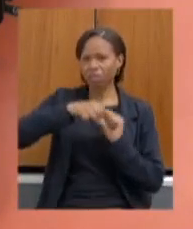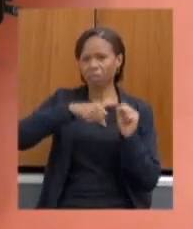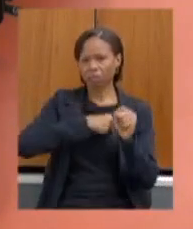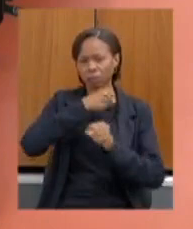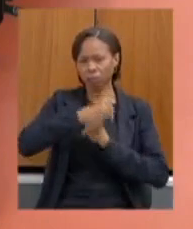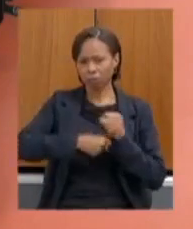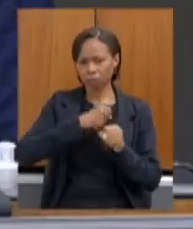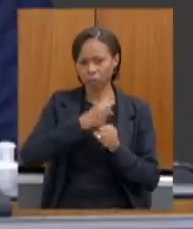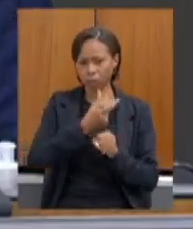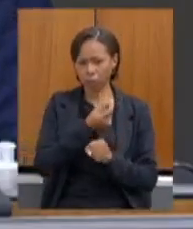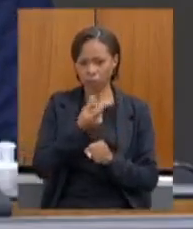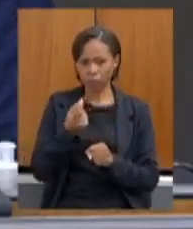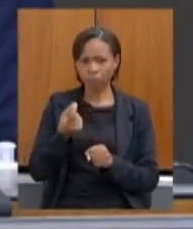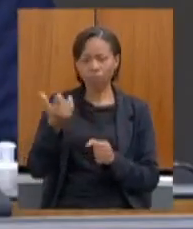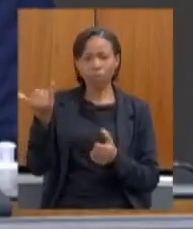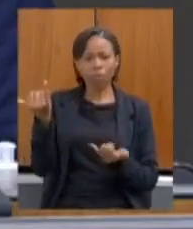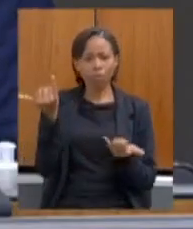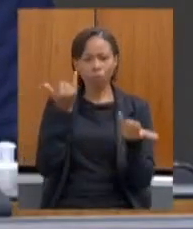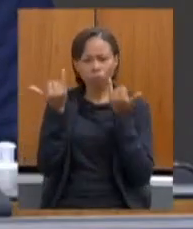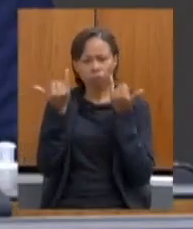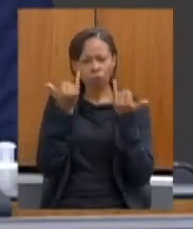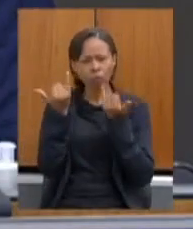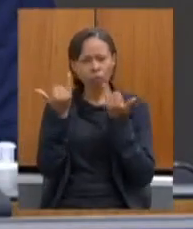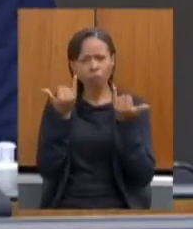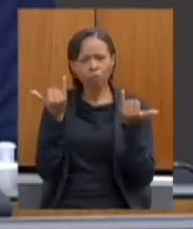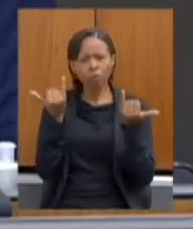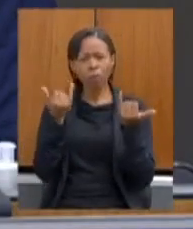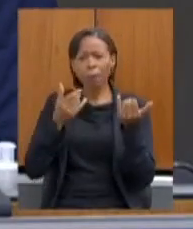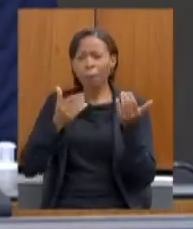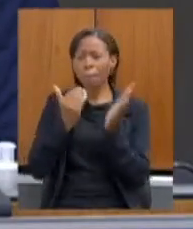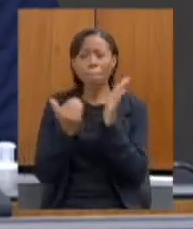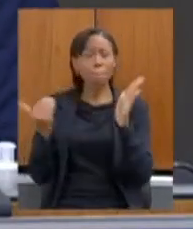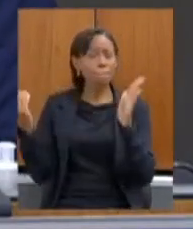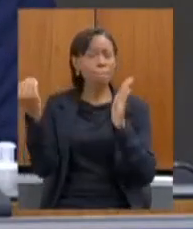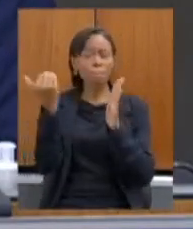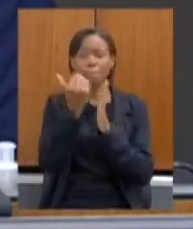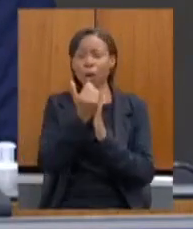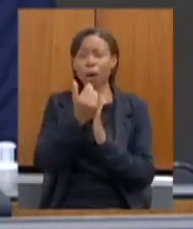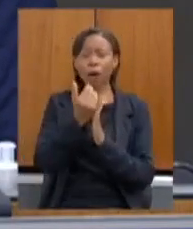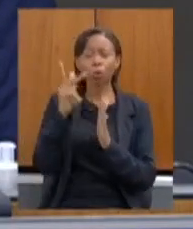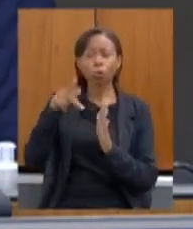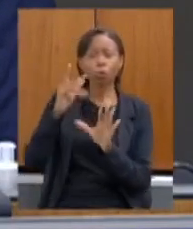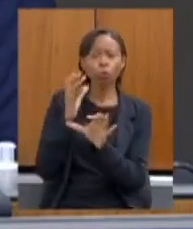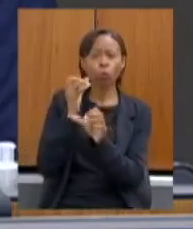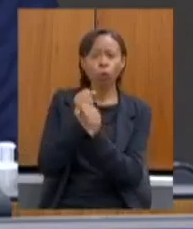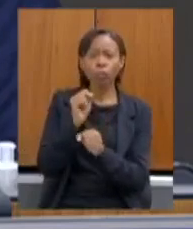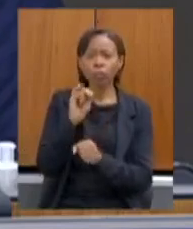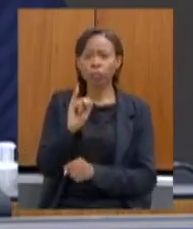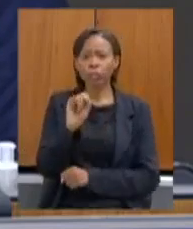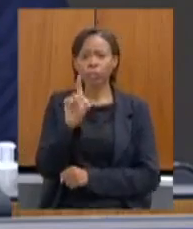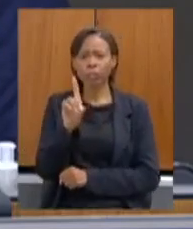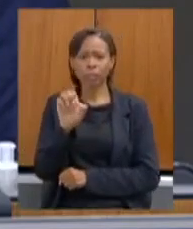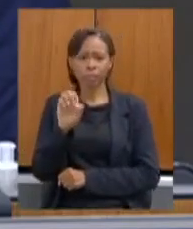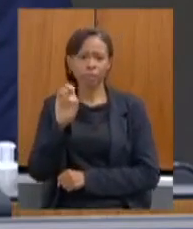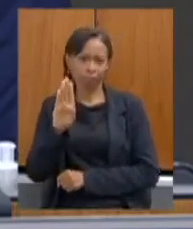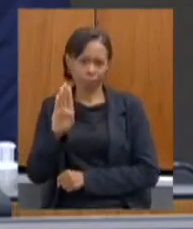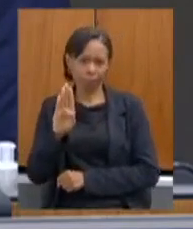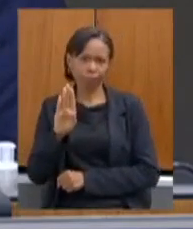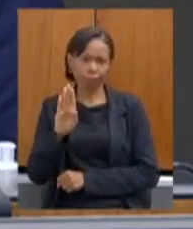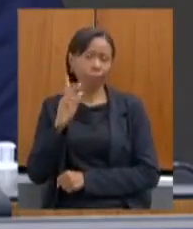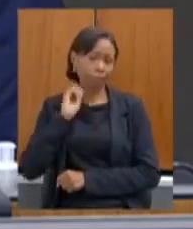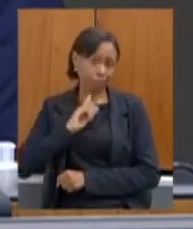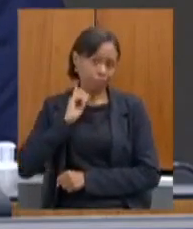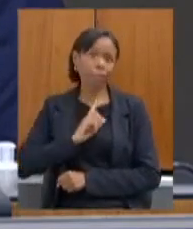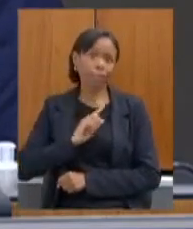a grata notícia da maior nota da história de Minas Gerais no ensino médio do IDEB. Depois de alguns